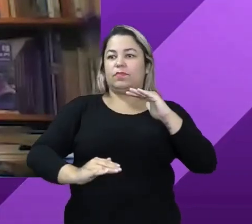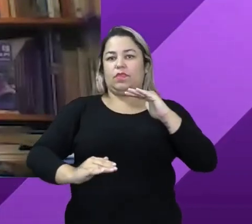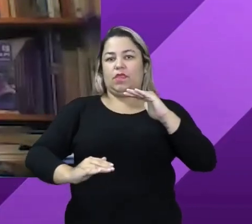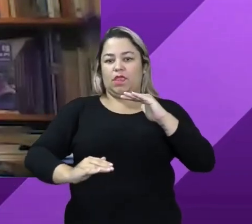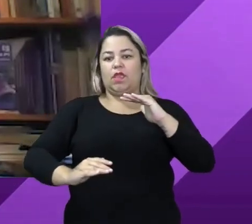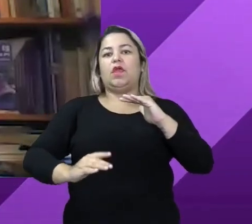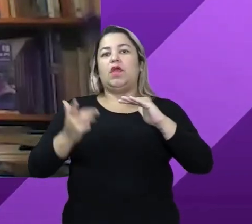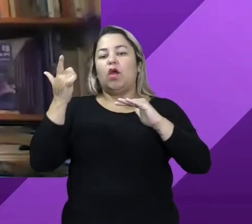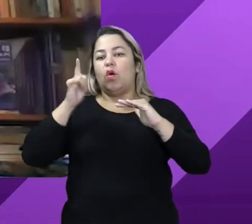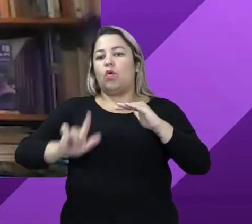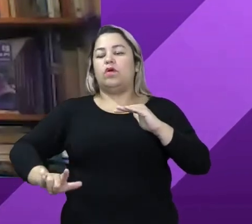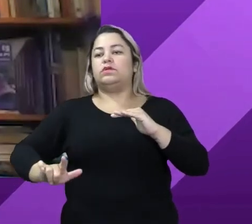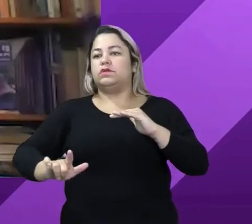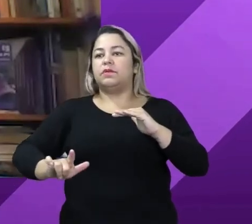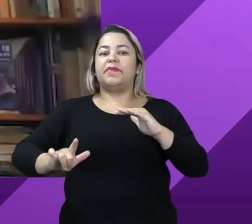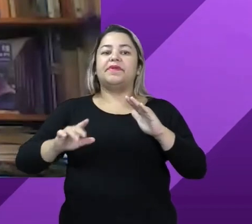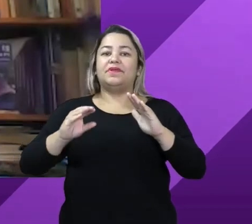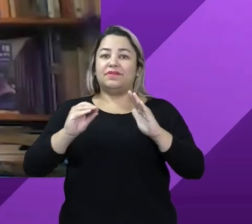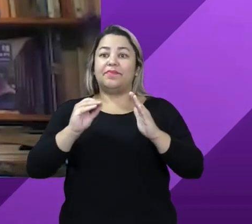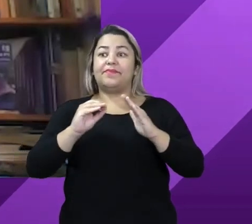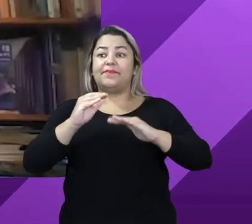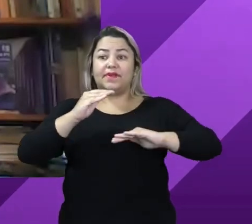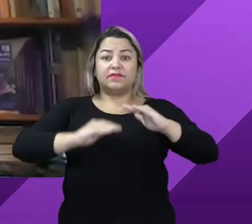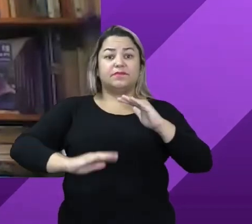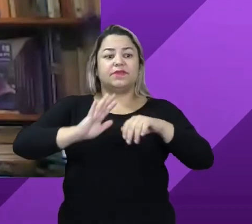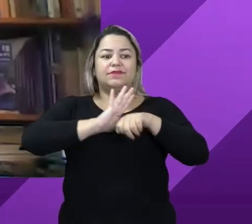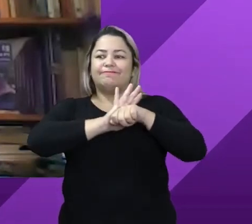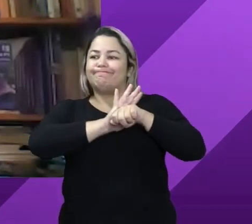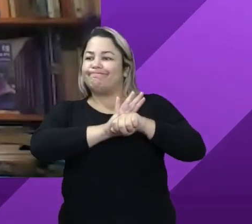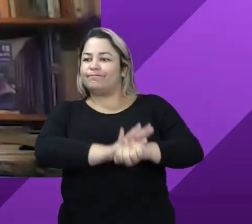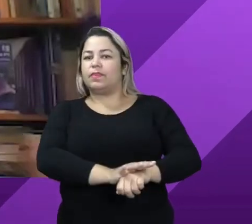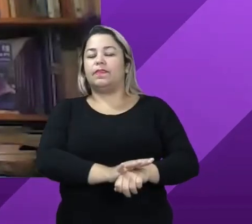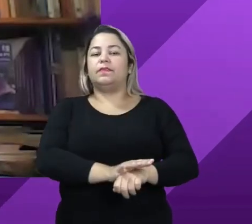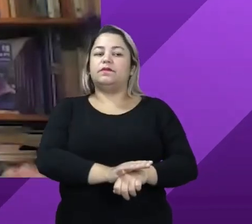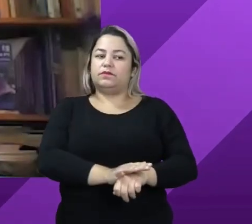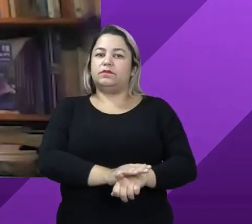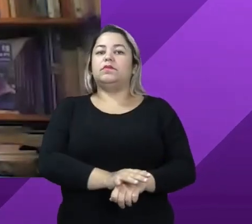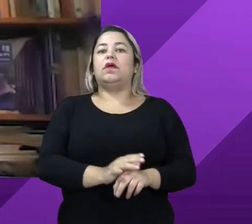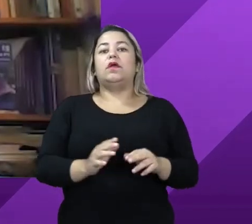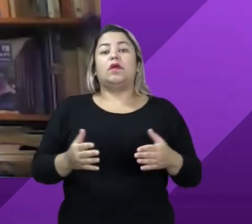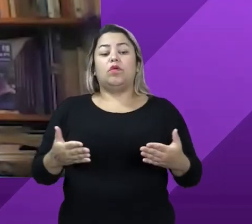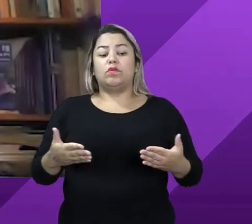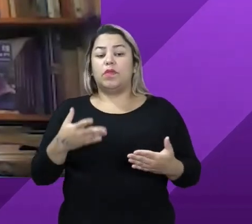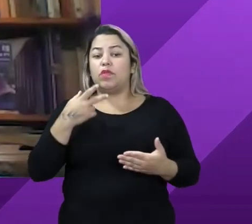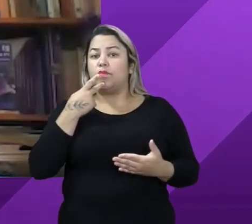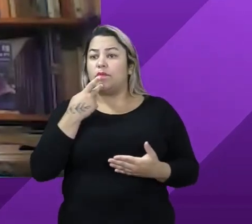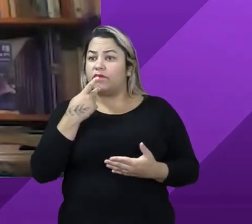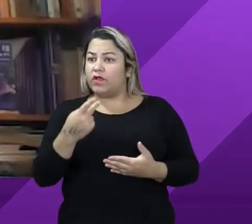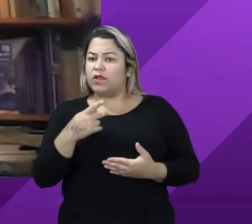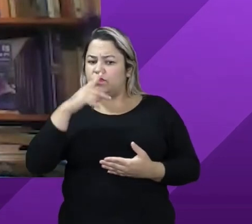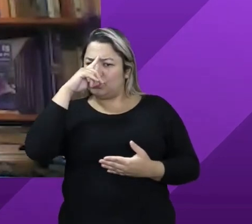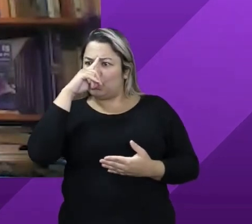com outras formas de desigualdade e discriminação. Por isso, uma palavra de ordem